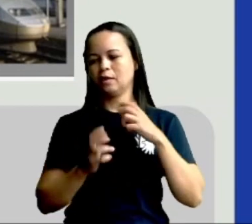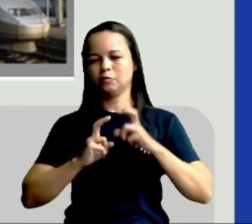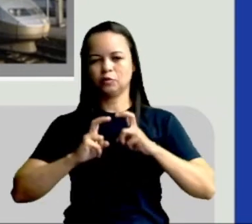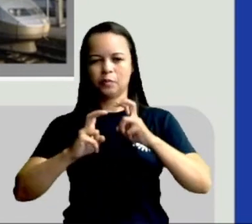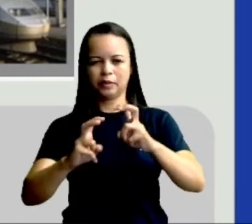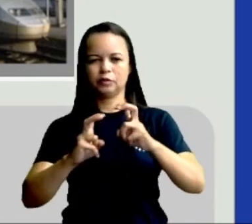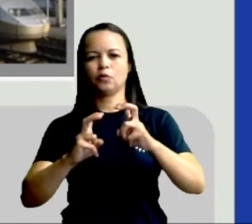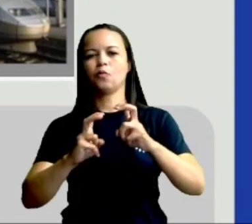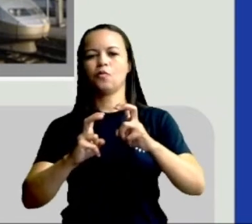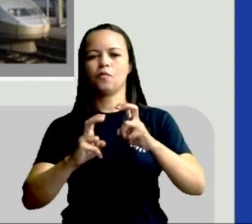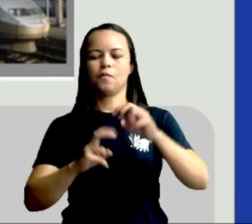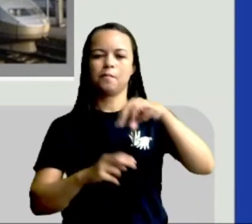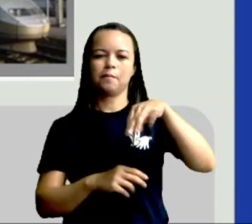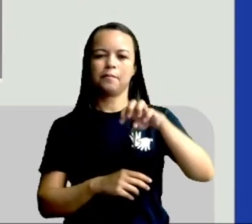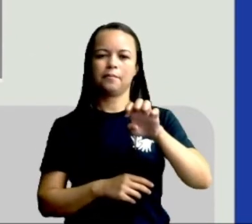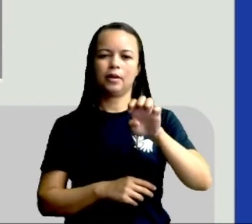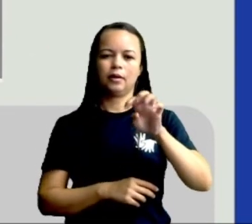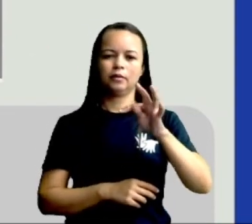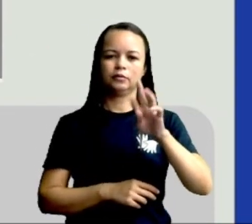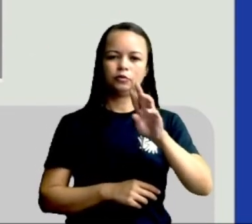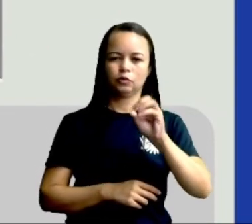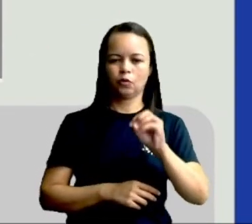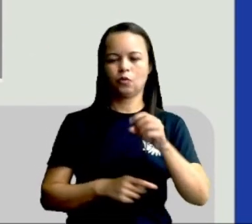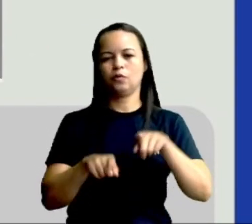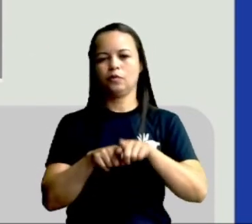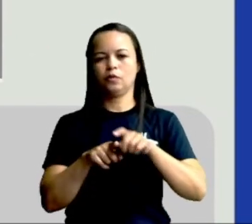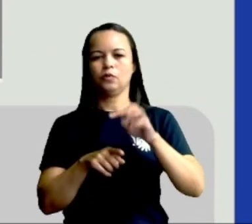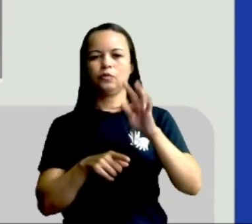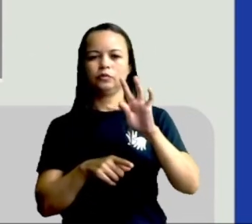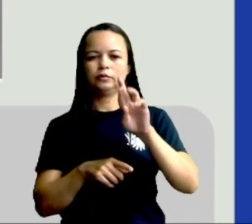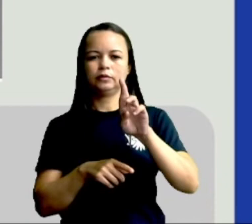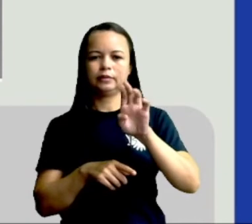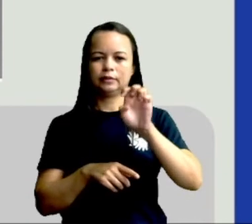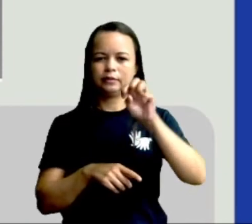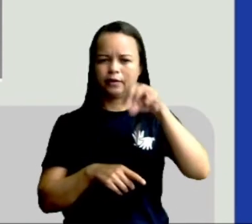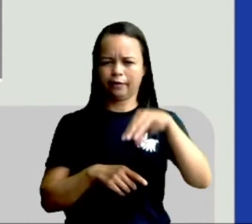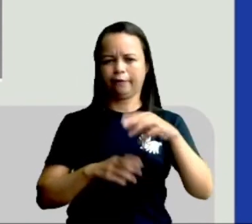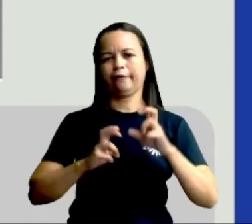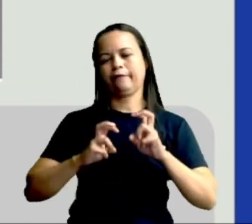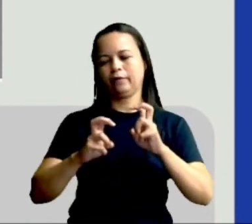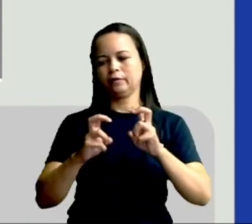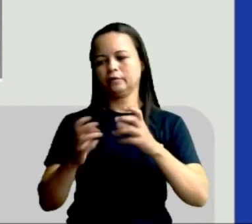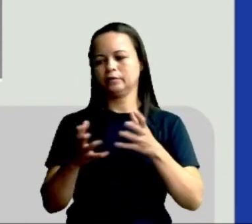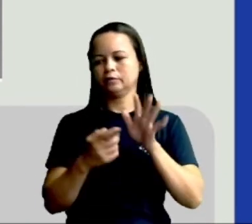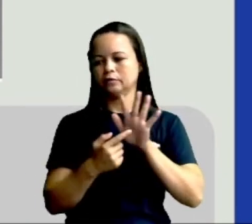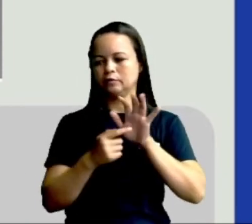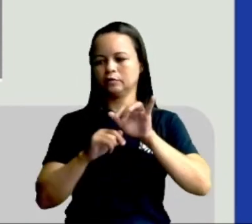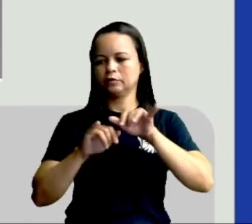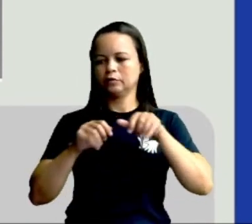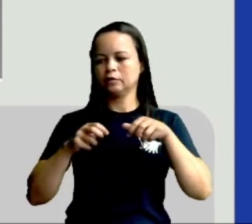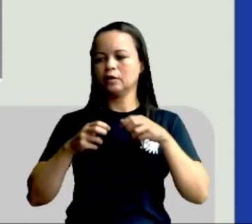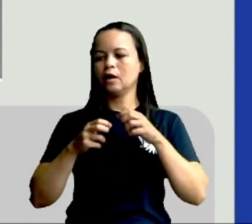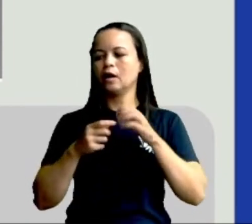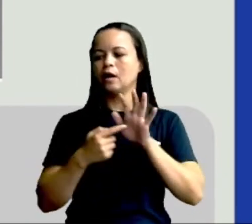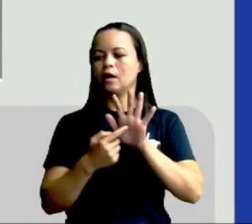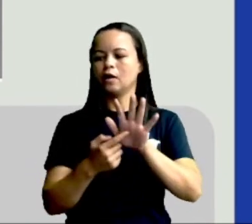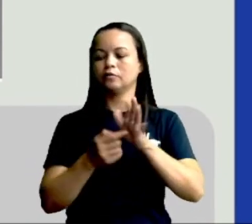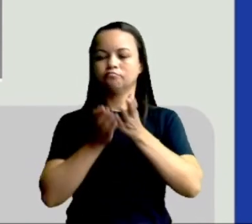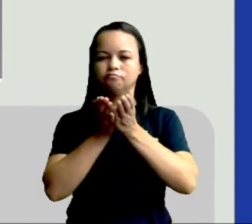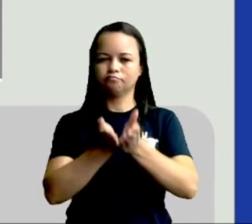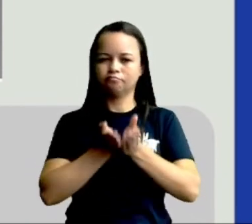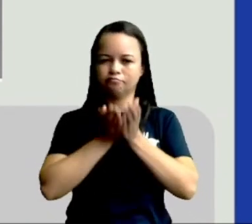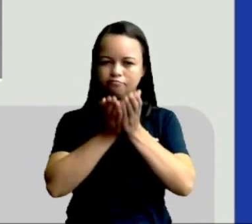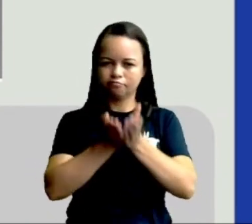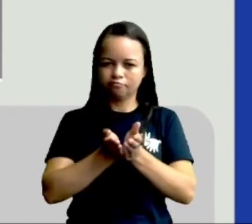metrô, tudo isso veio evoluindo com o passar do tempo. Olha aqui mais um pouco, ó. Navio,